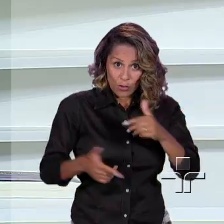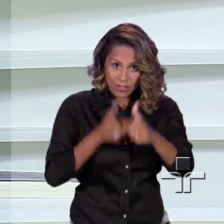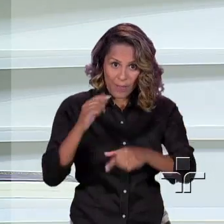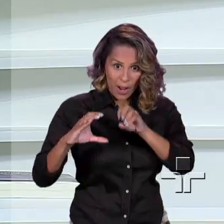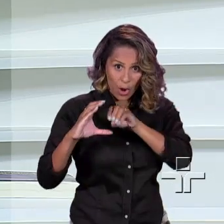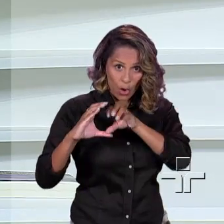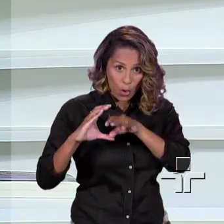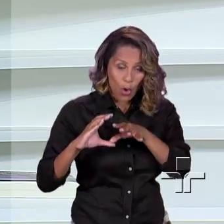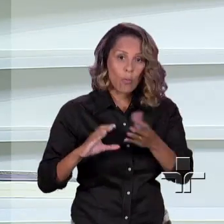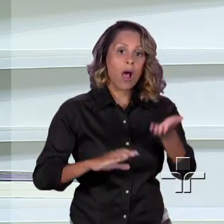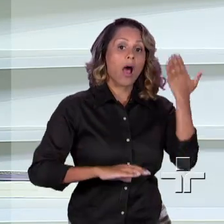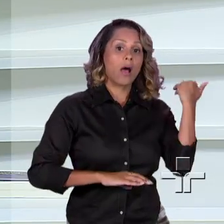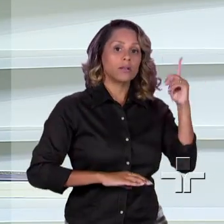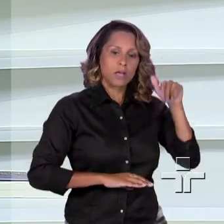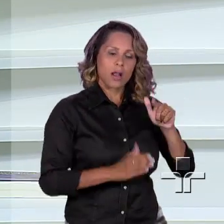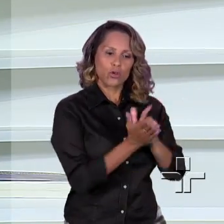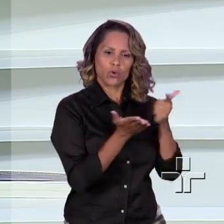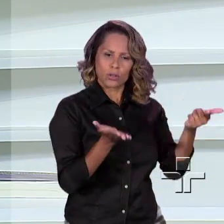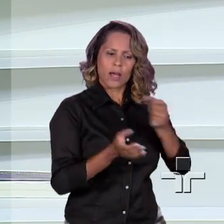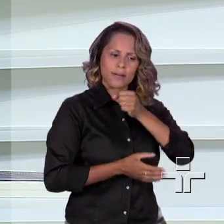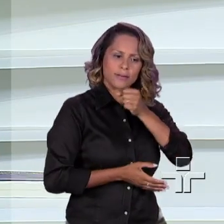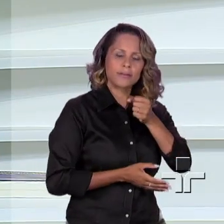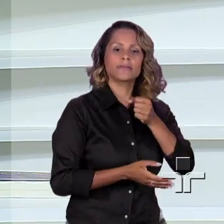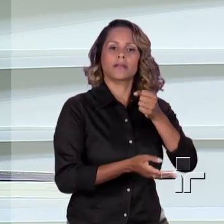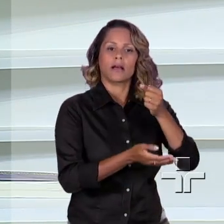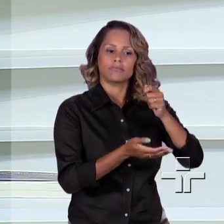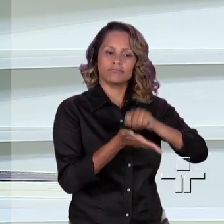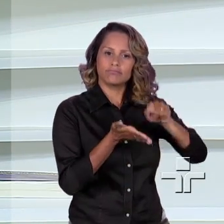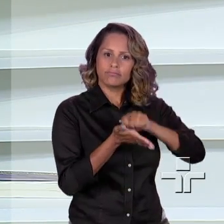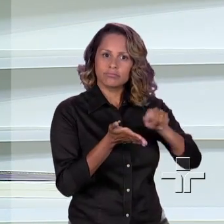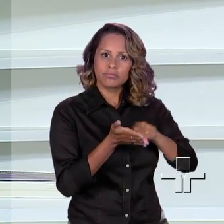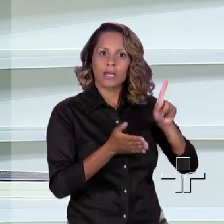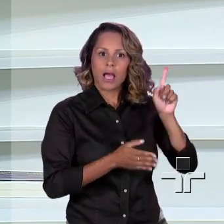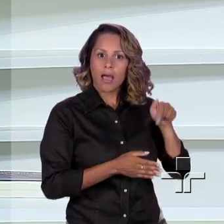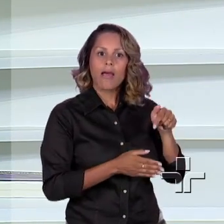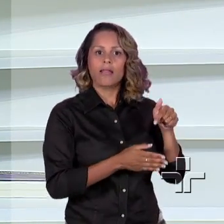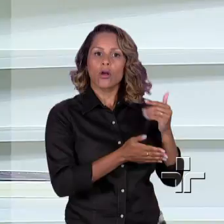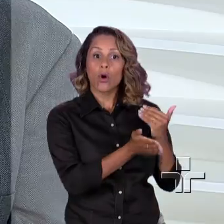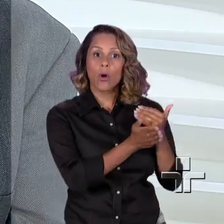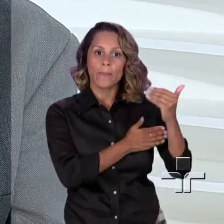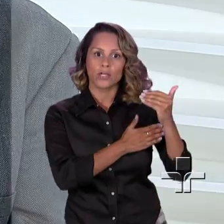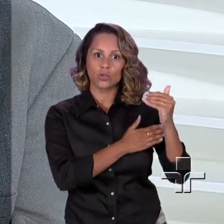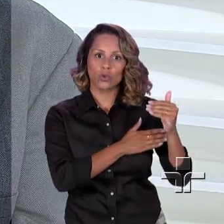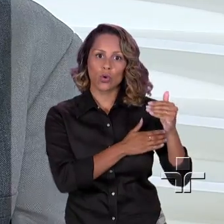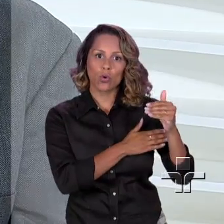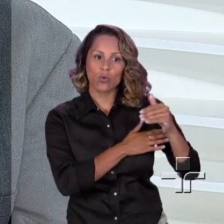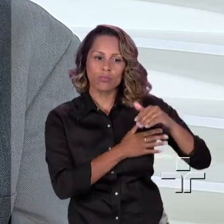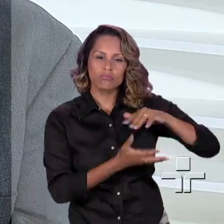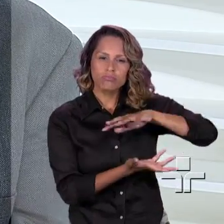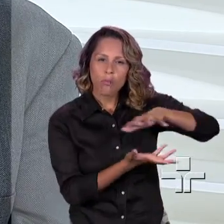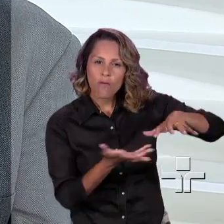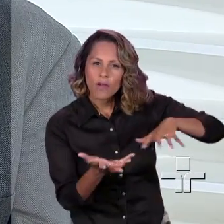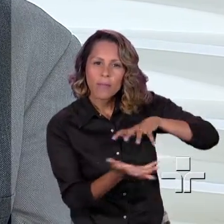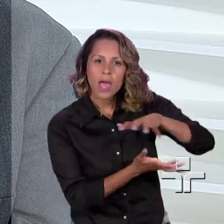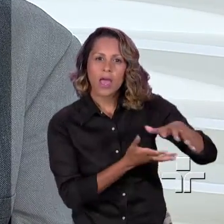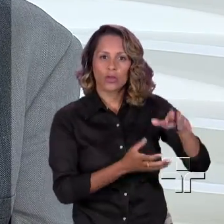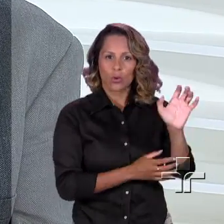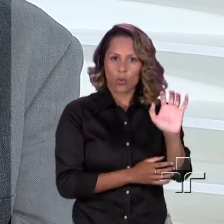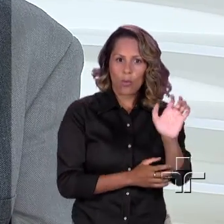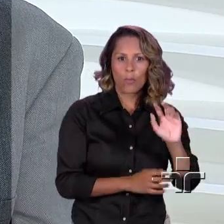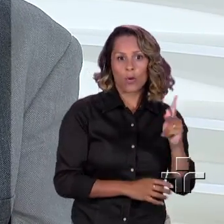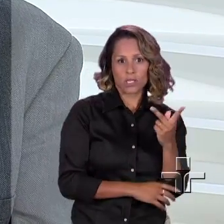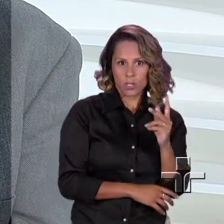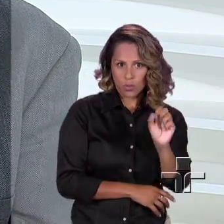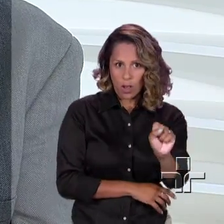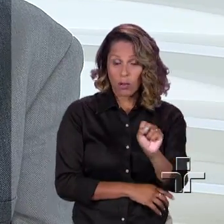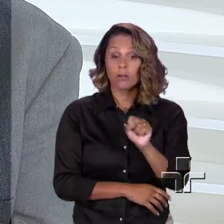Lampião da Esquina, que foi um dos precursores, né, do movimento homossexual. Ele foi um dos precursores de